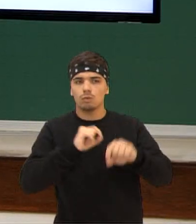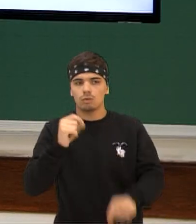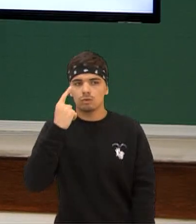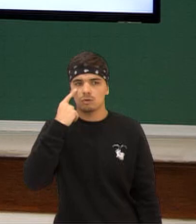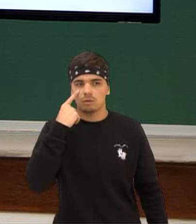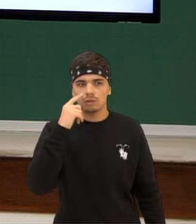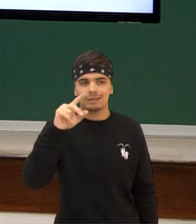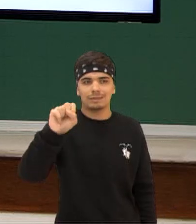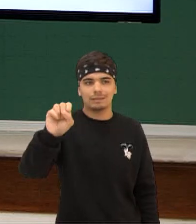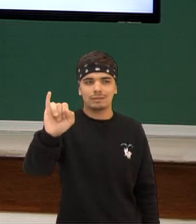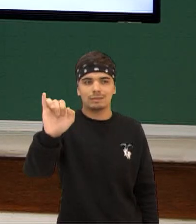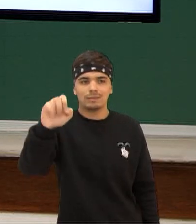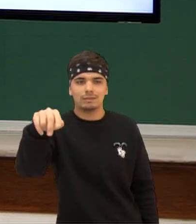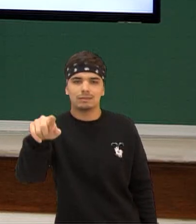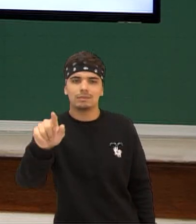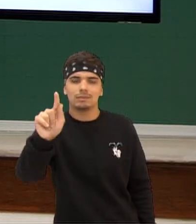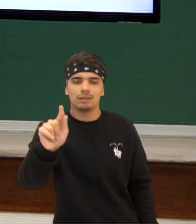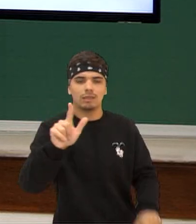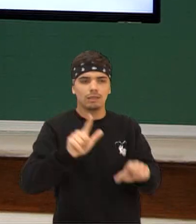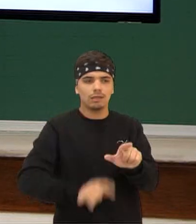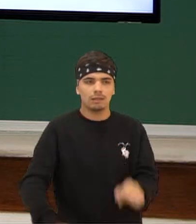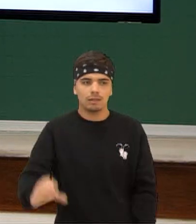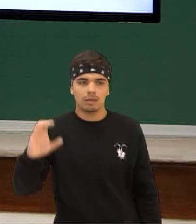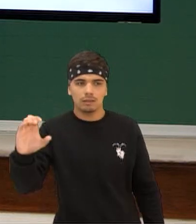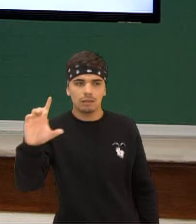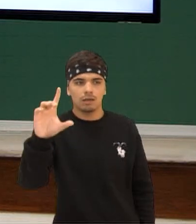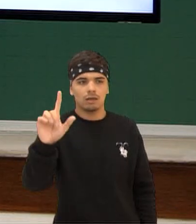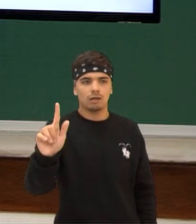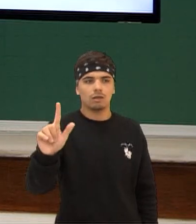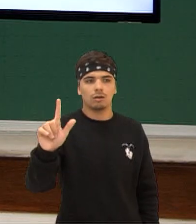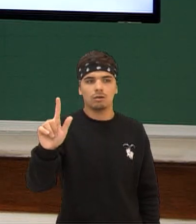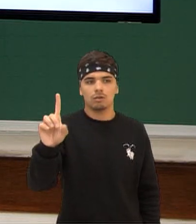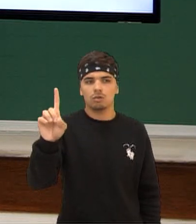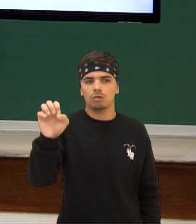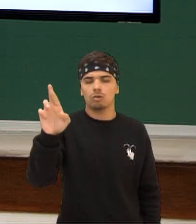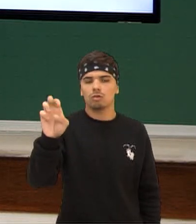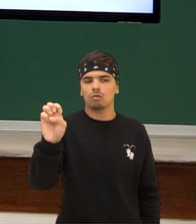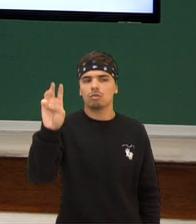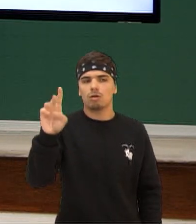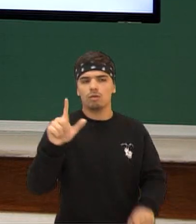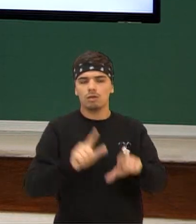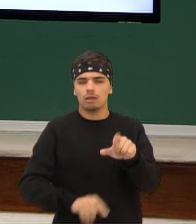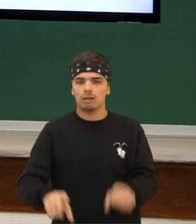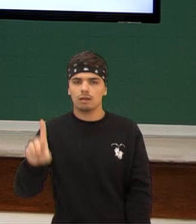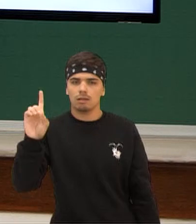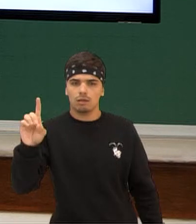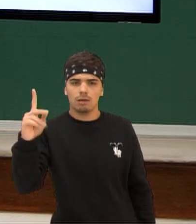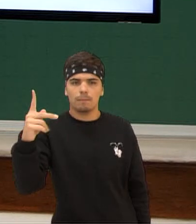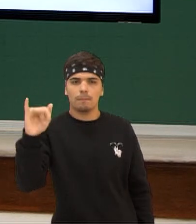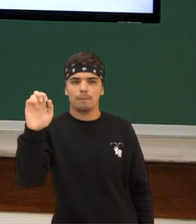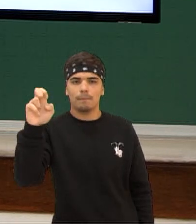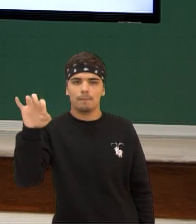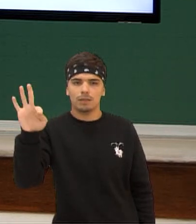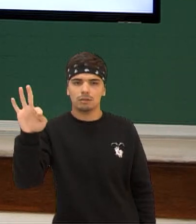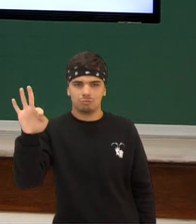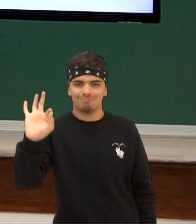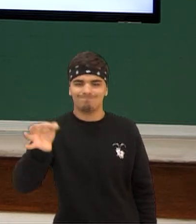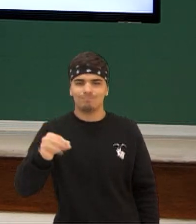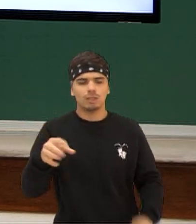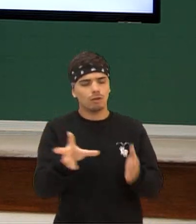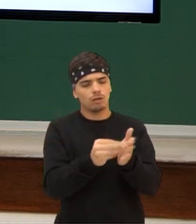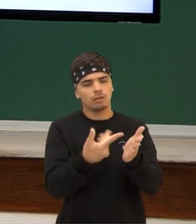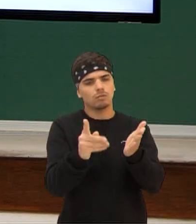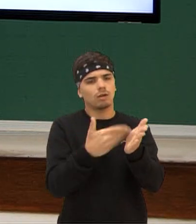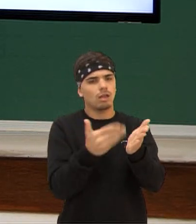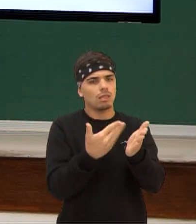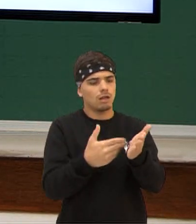sim na letra c na letra de tem tem uma nota bem certinho no seu caderno